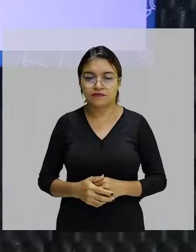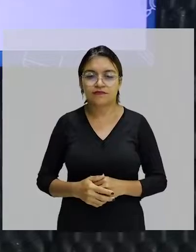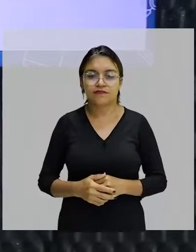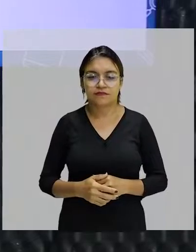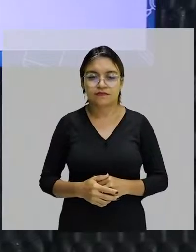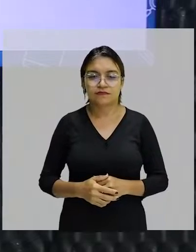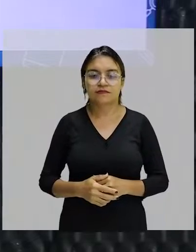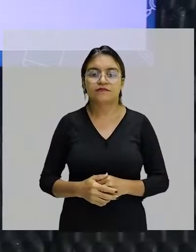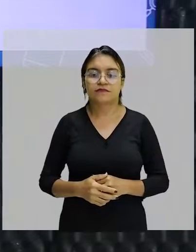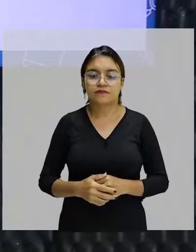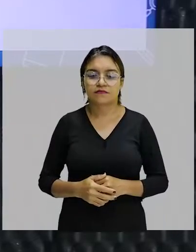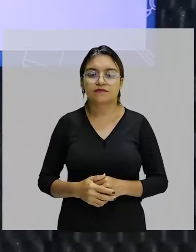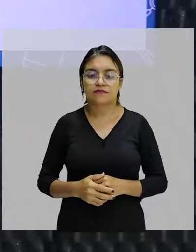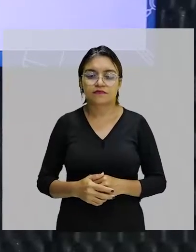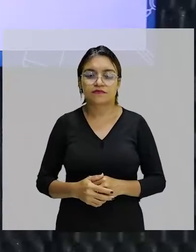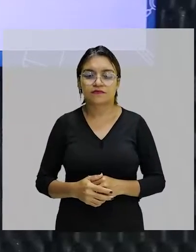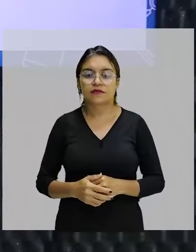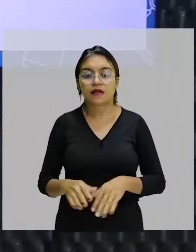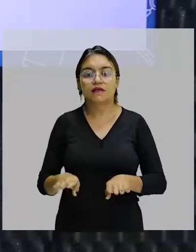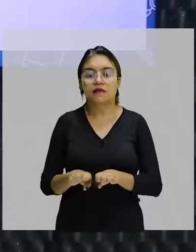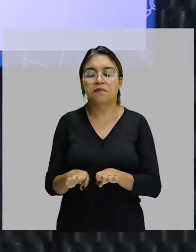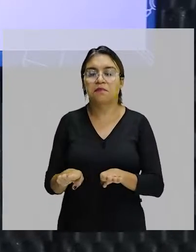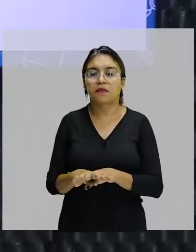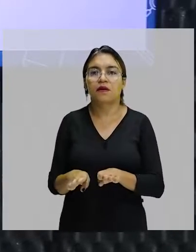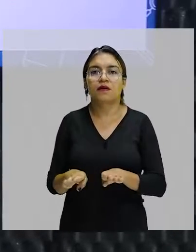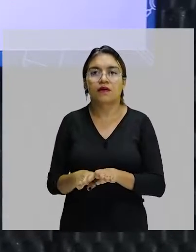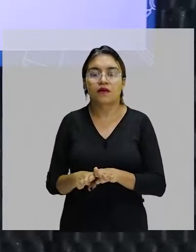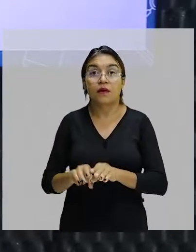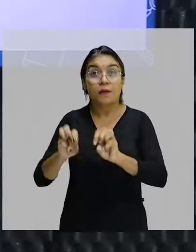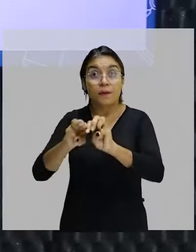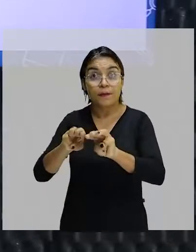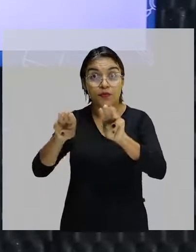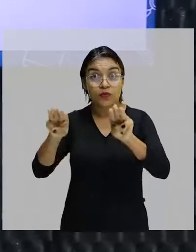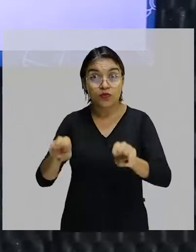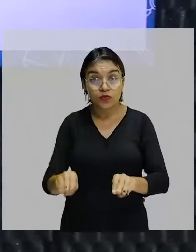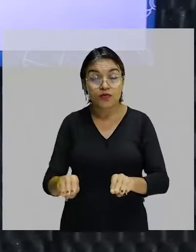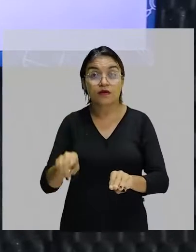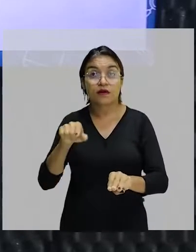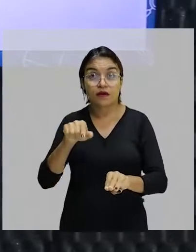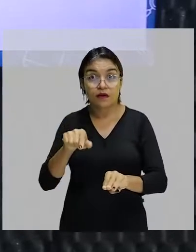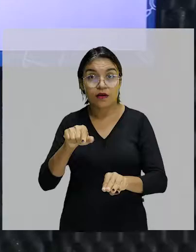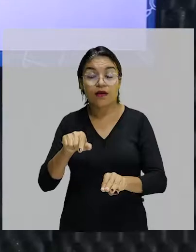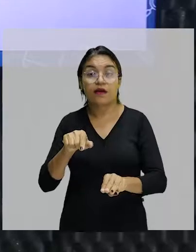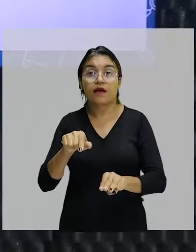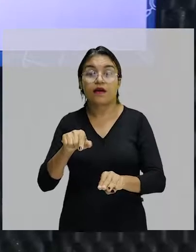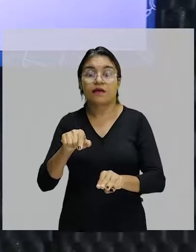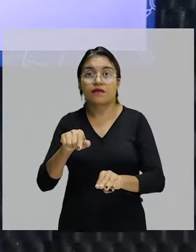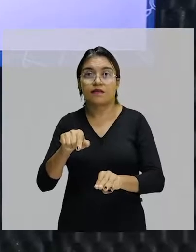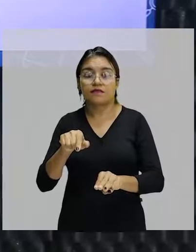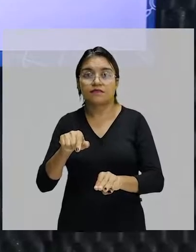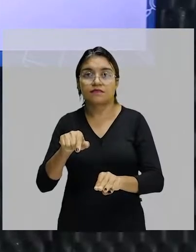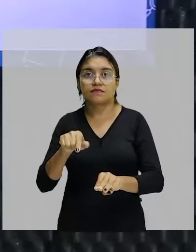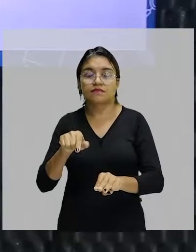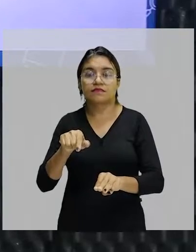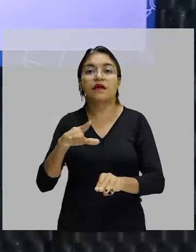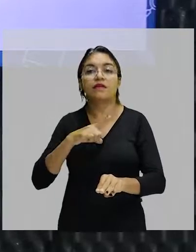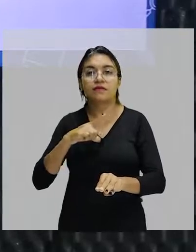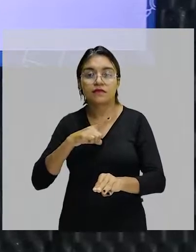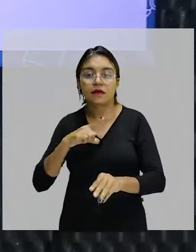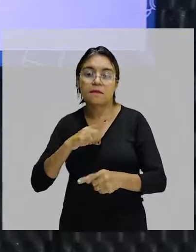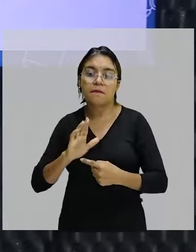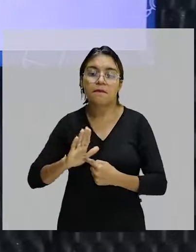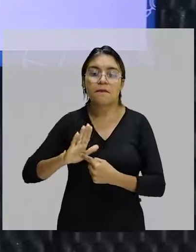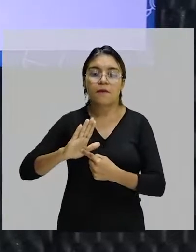festivals, festivais, e inclusive um museu são dedicados ao reggae aqui no